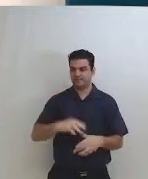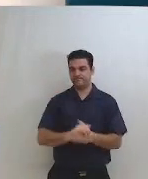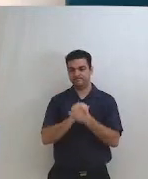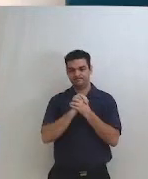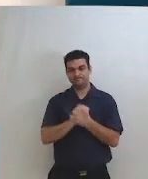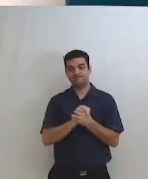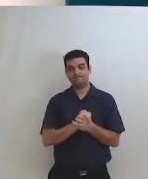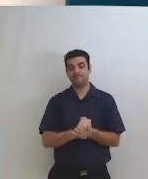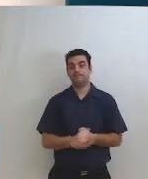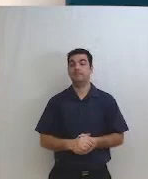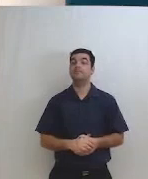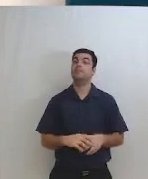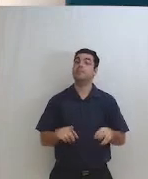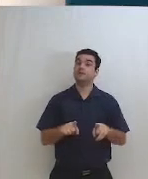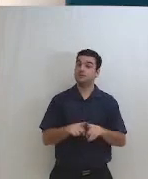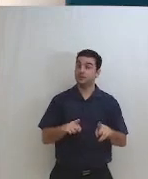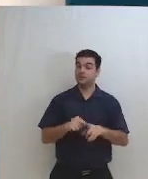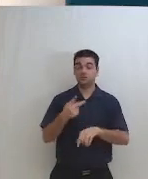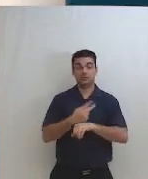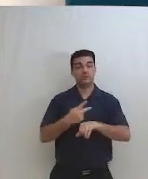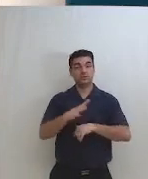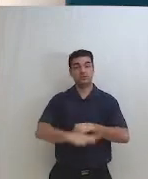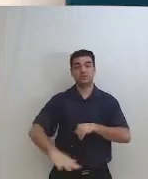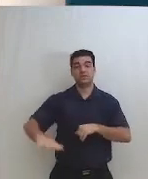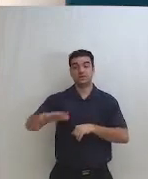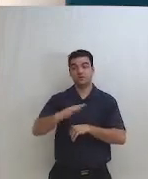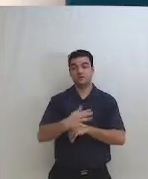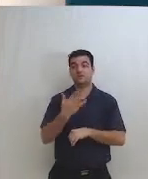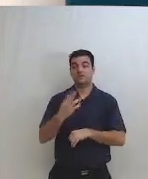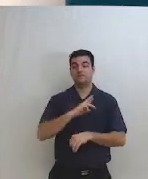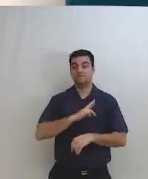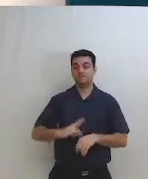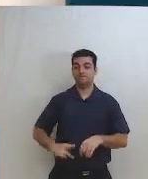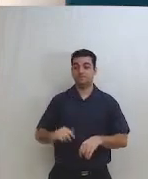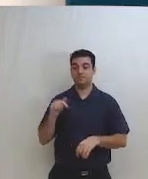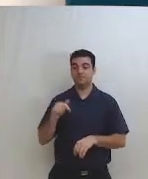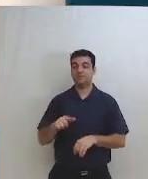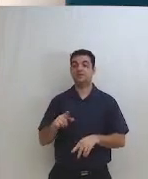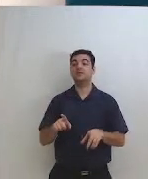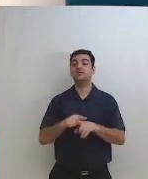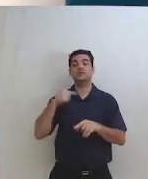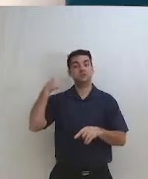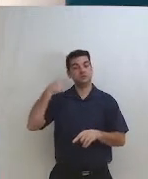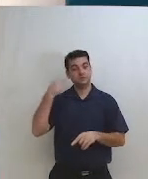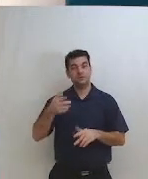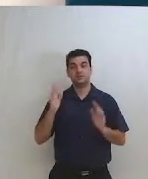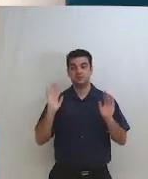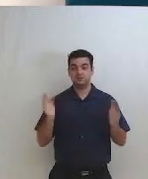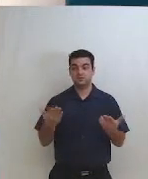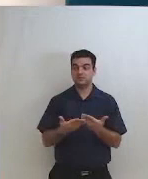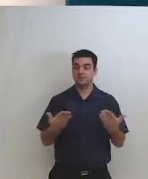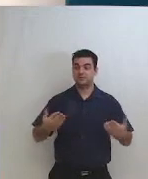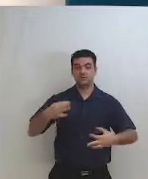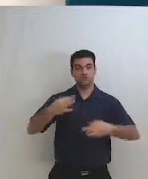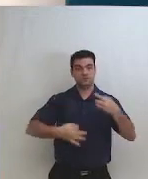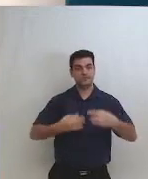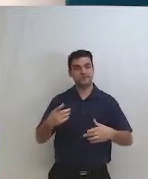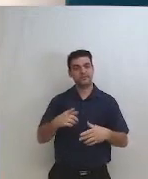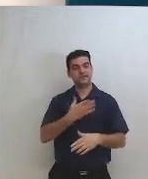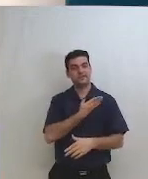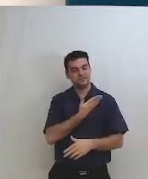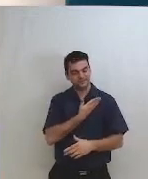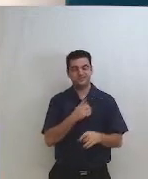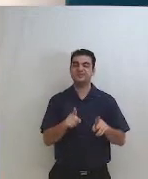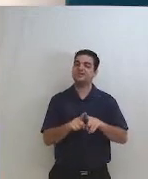excelentíssima senhora procuradora da República, senhores advogados que nos acompanham na sessão, meus colegas e servidores.